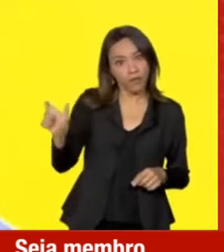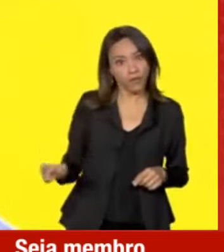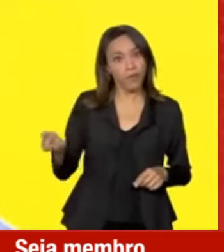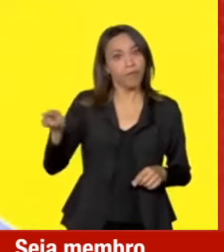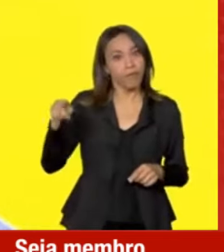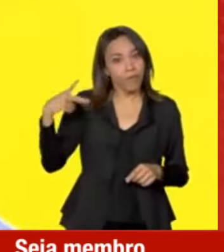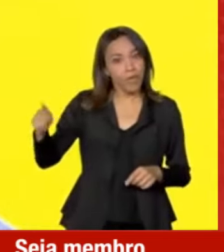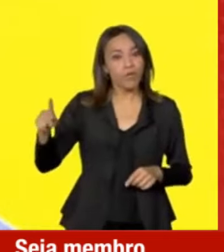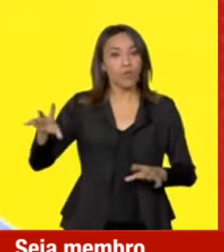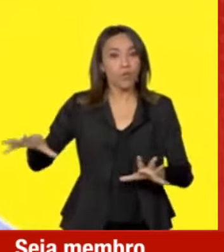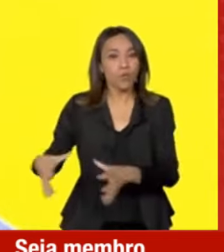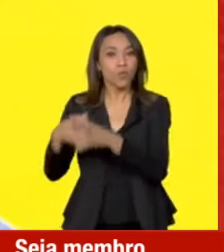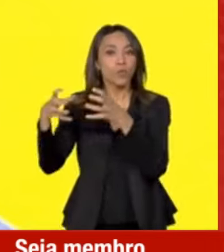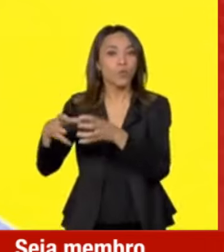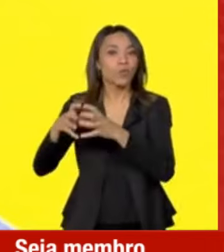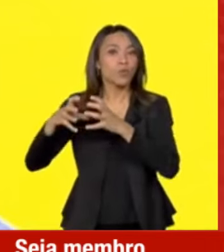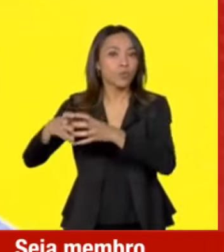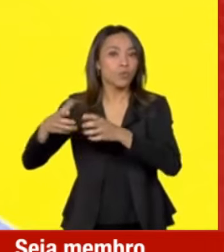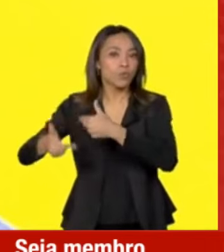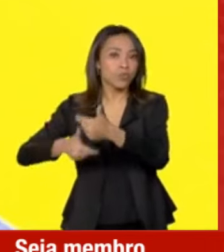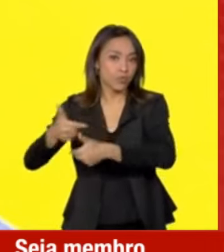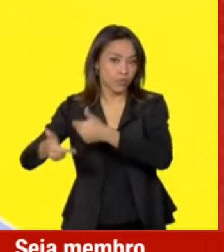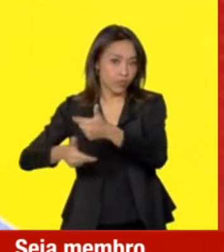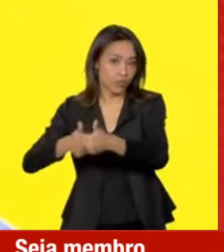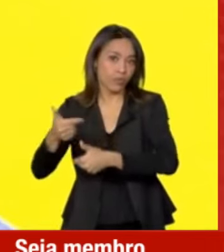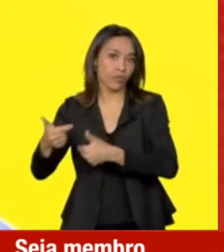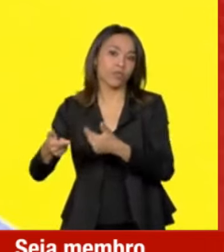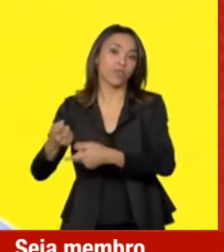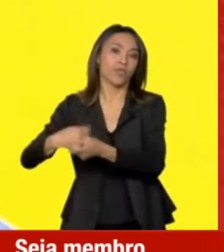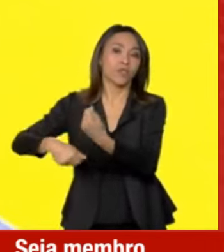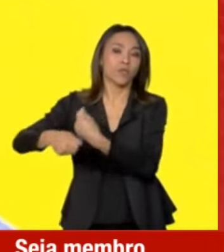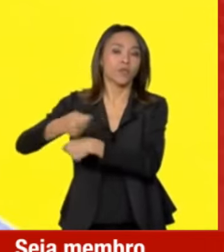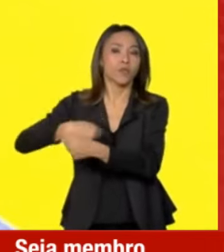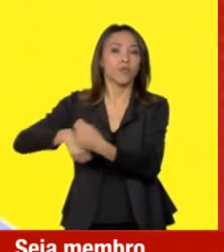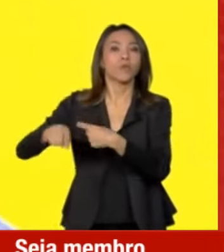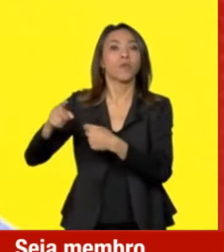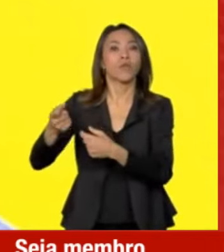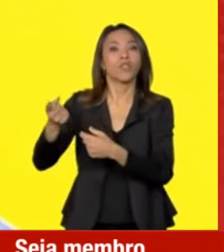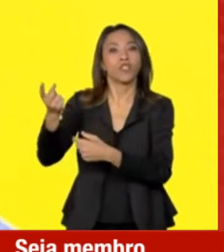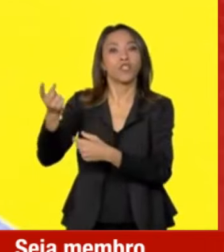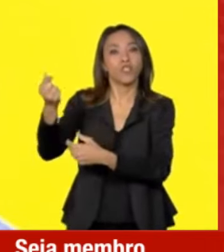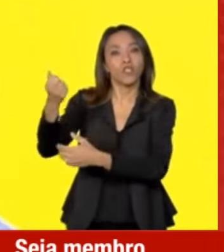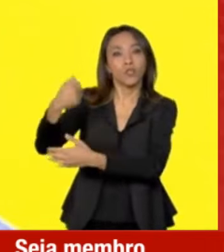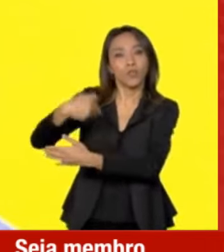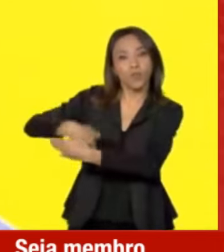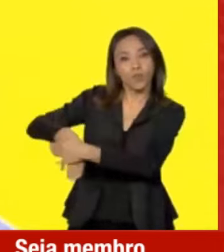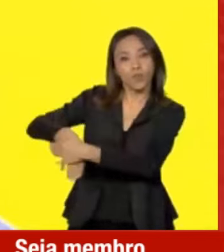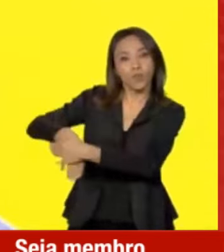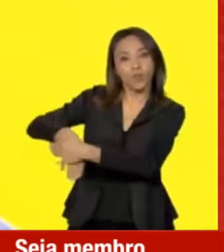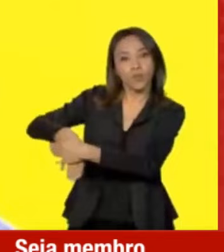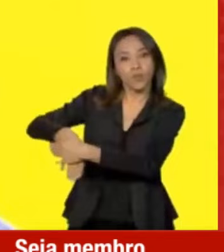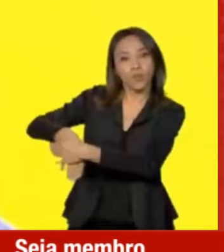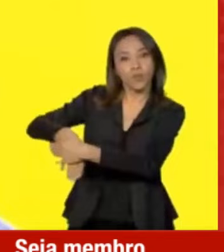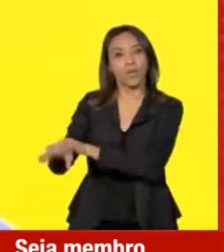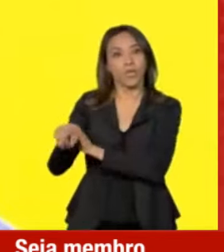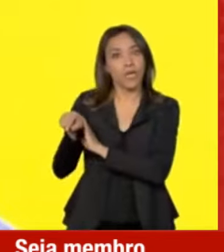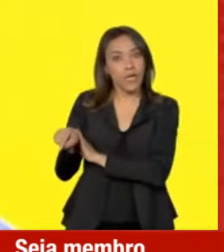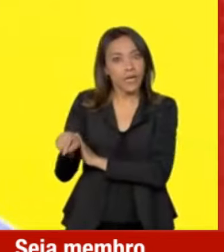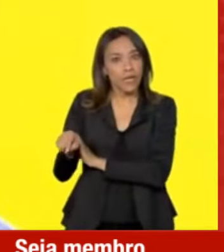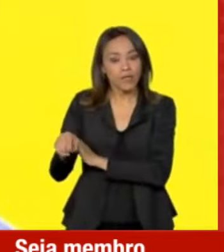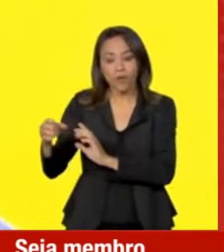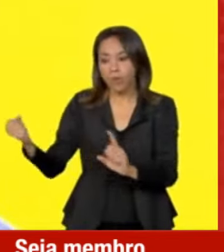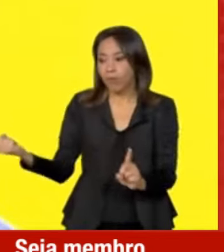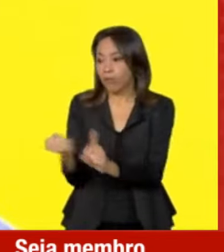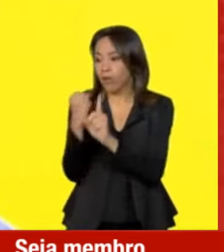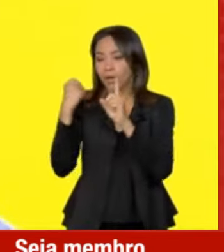equipe econômica de então em acumular reservas em moeda forte. Isso foi um legado inestimável,